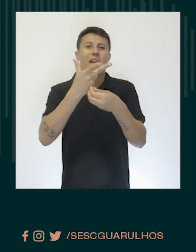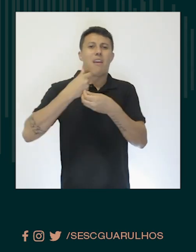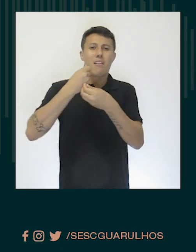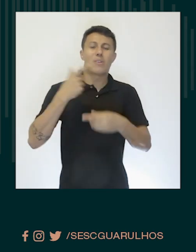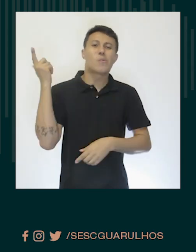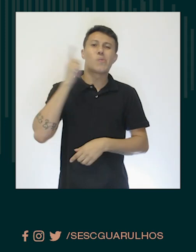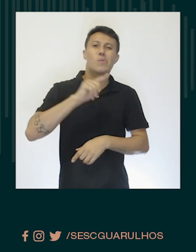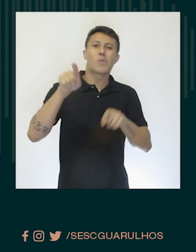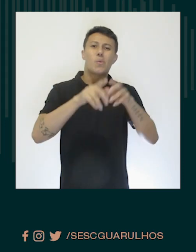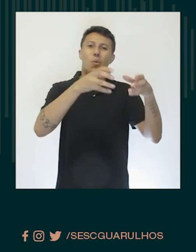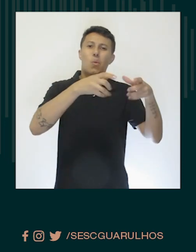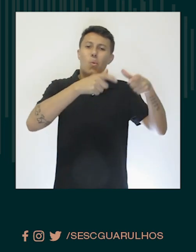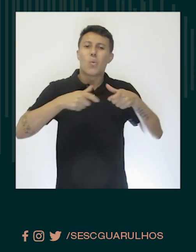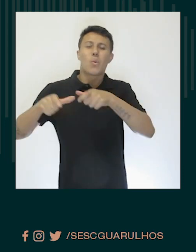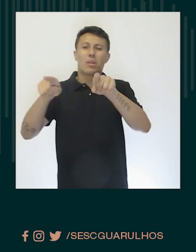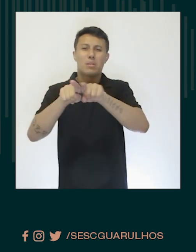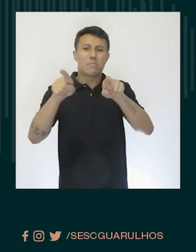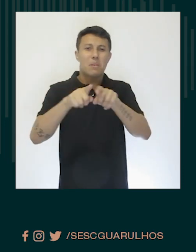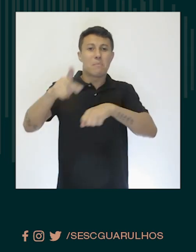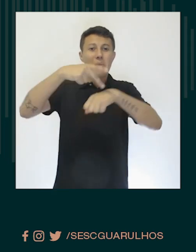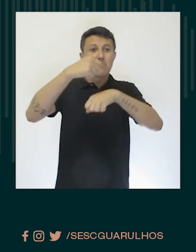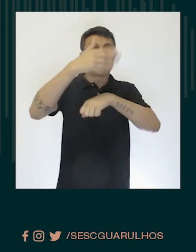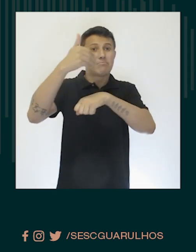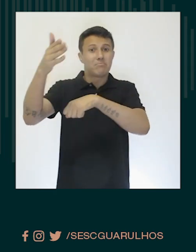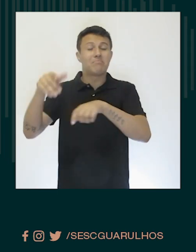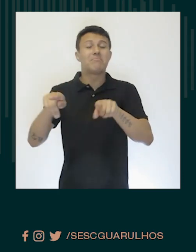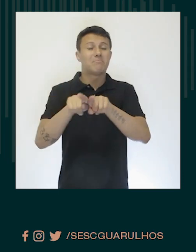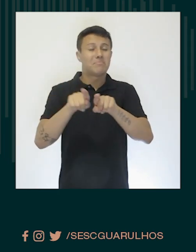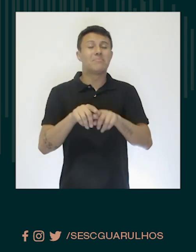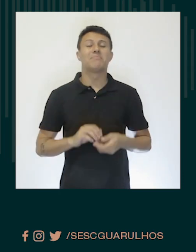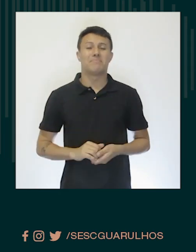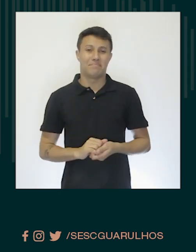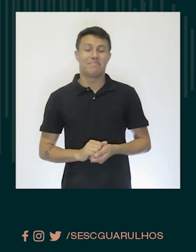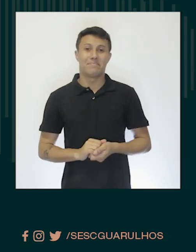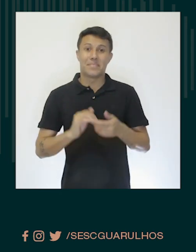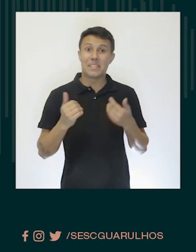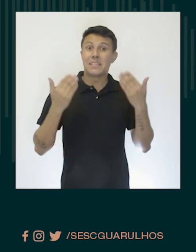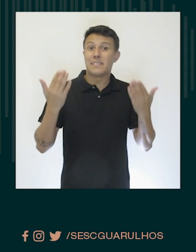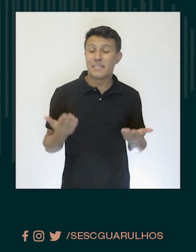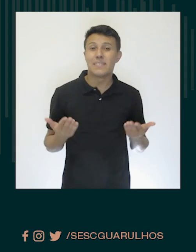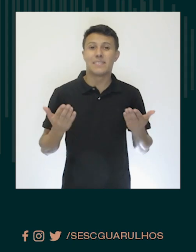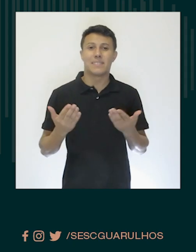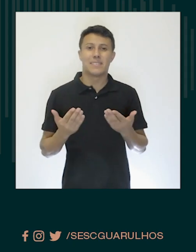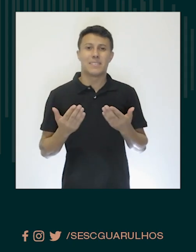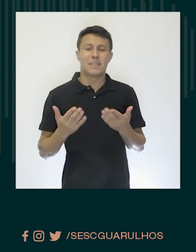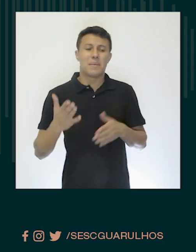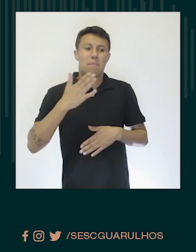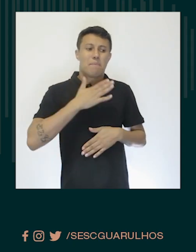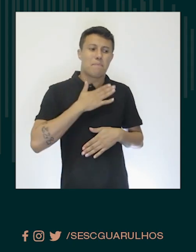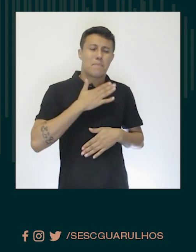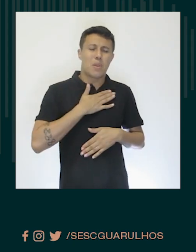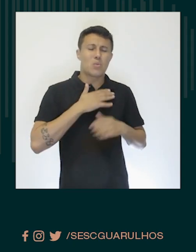artistas que a gente trouxe de outros lugares para cá, inclusive internacional. E também, o lance meu